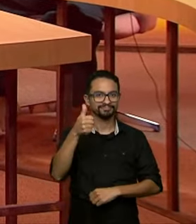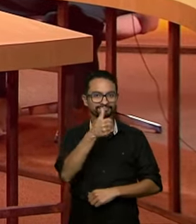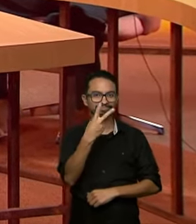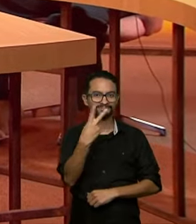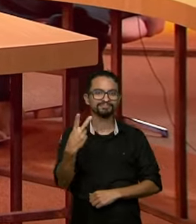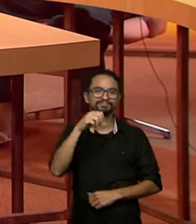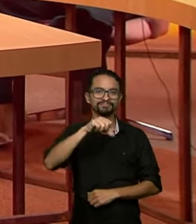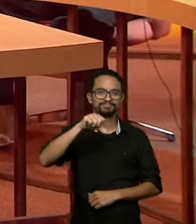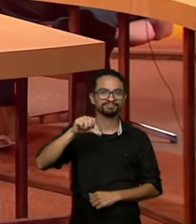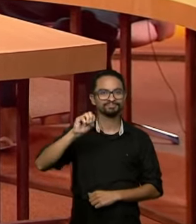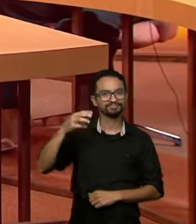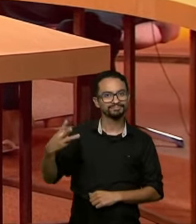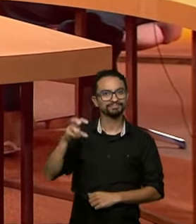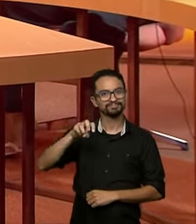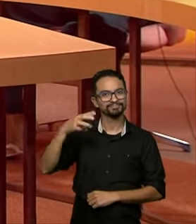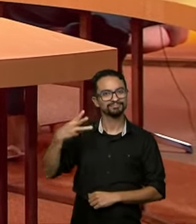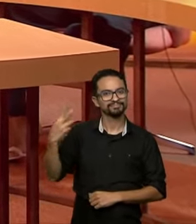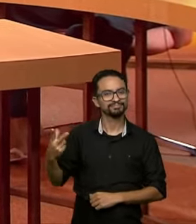219-9903-5329.